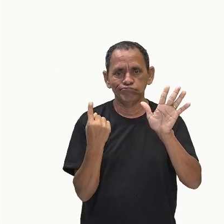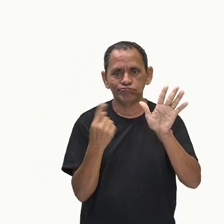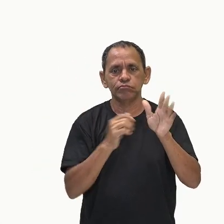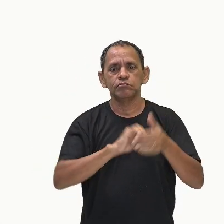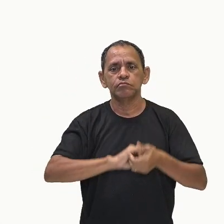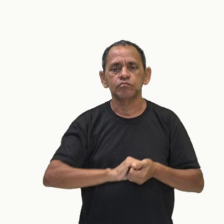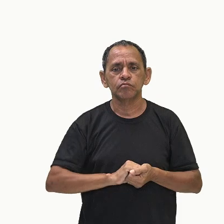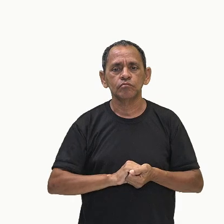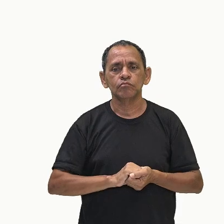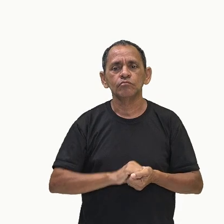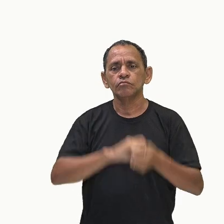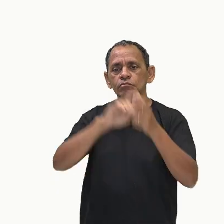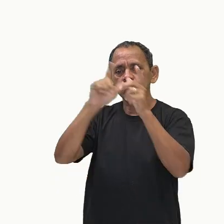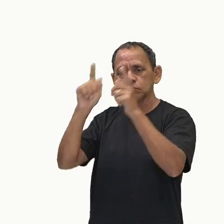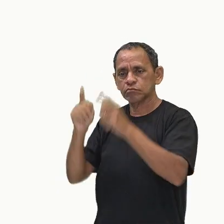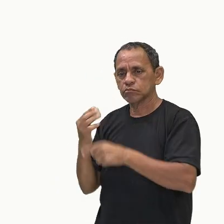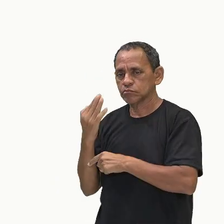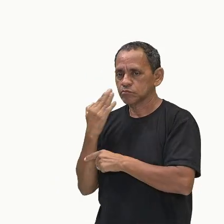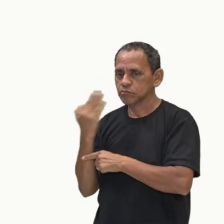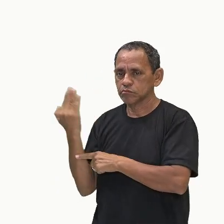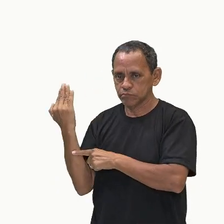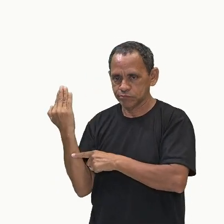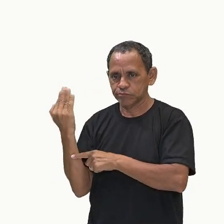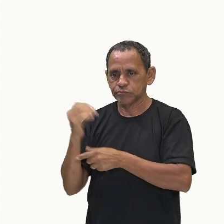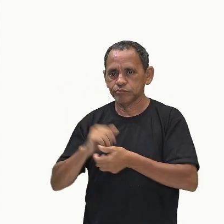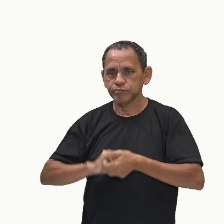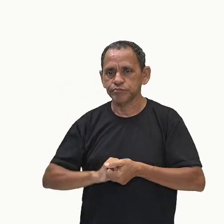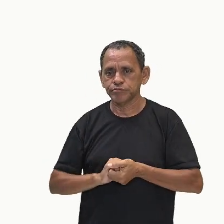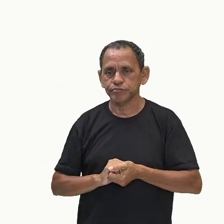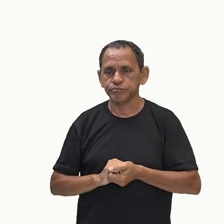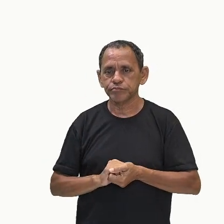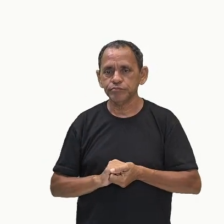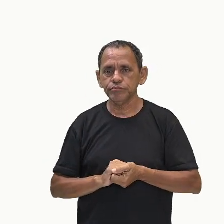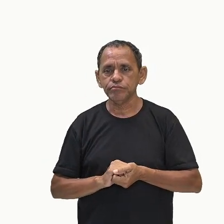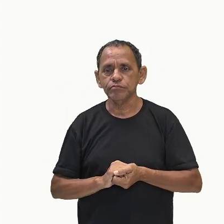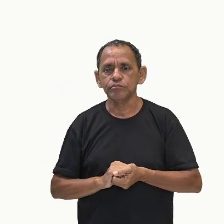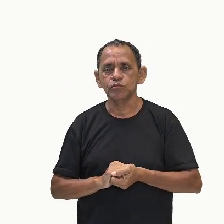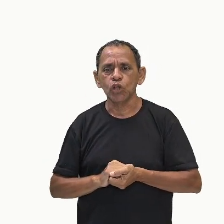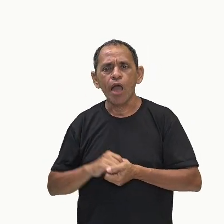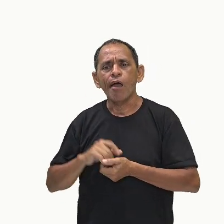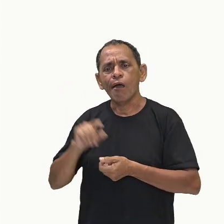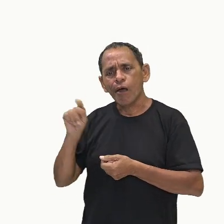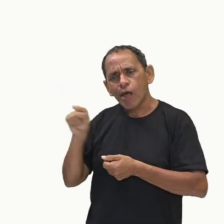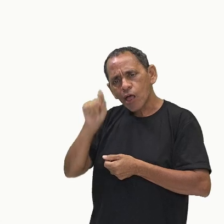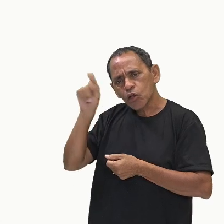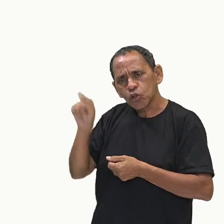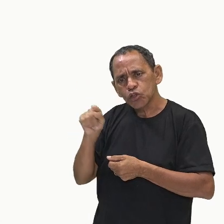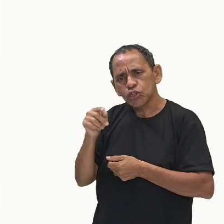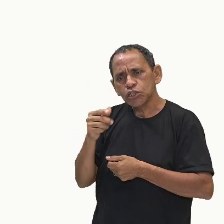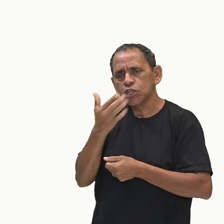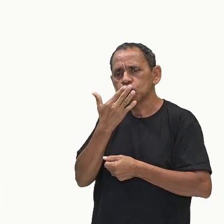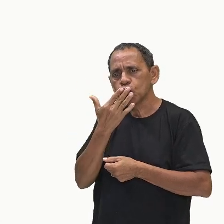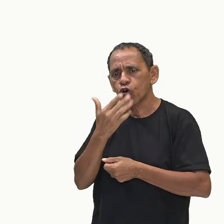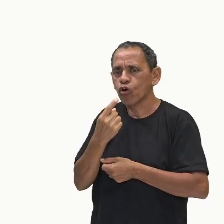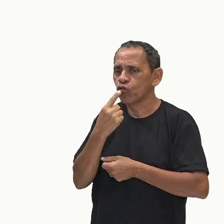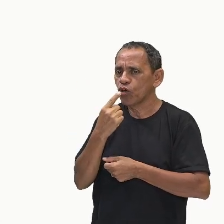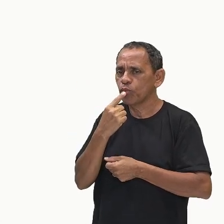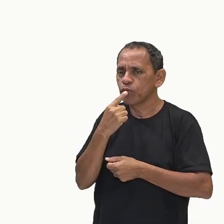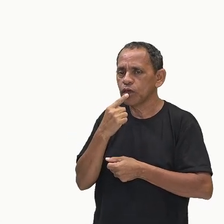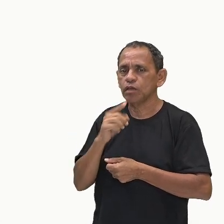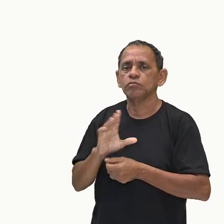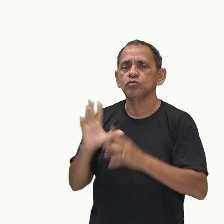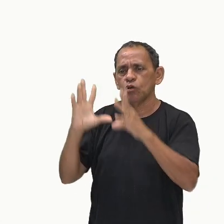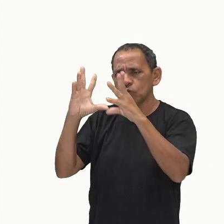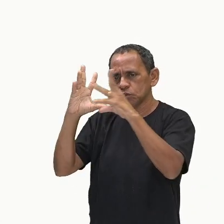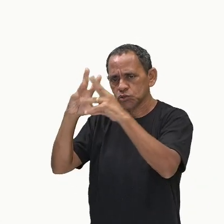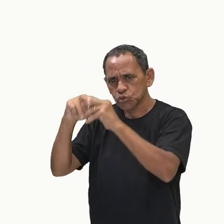nesse esquema, onde eu estou circulando em vermelho, e a fase escura, que está sendo